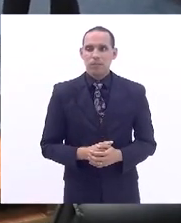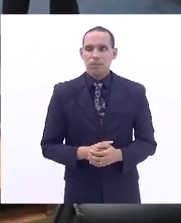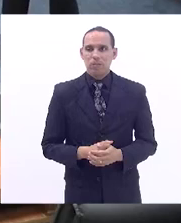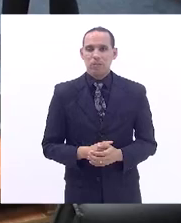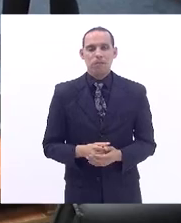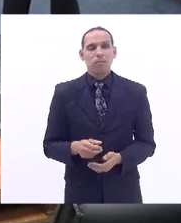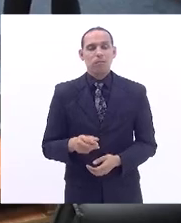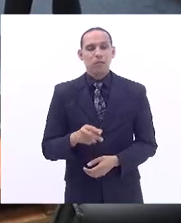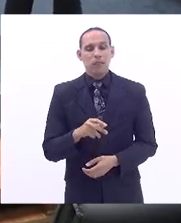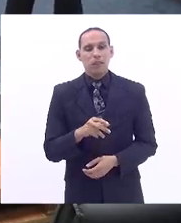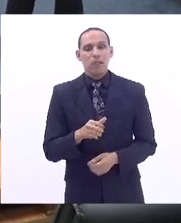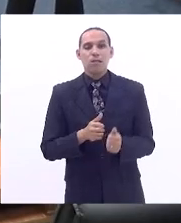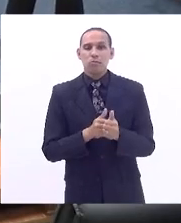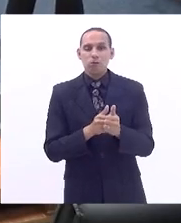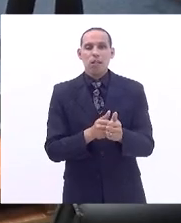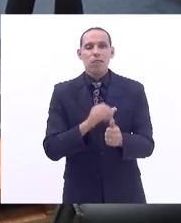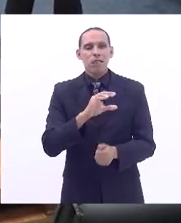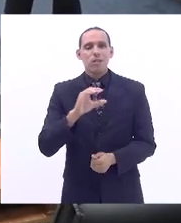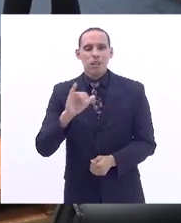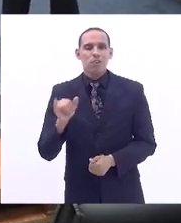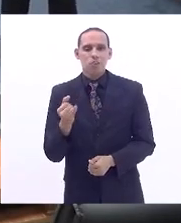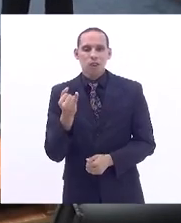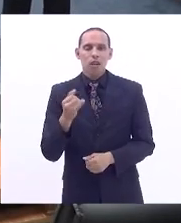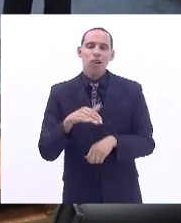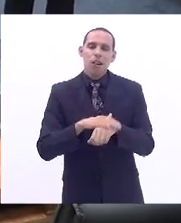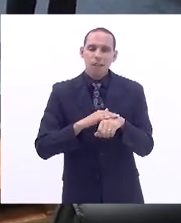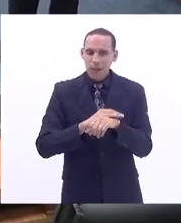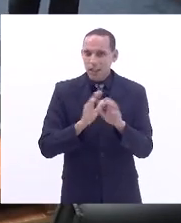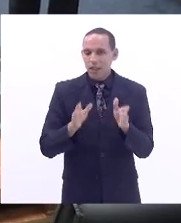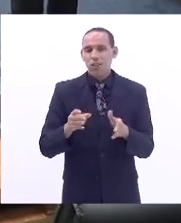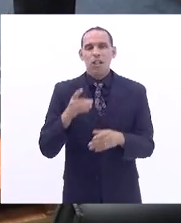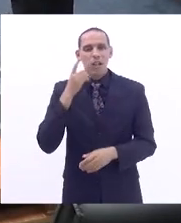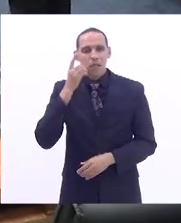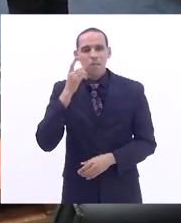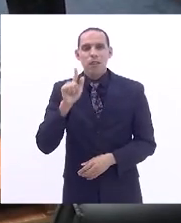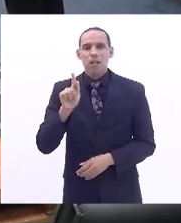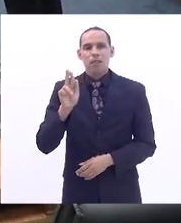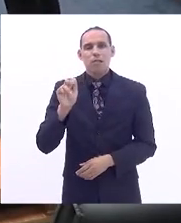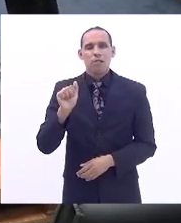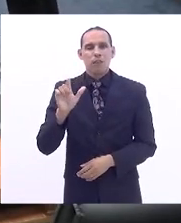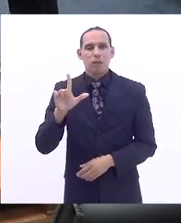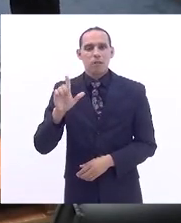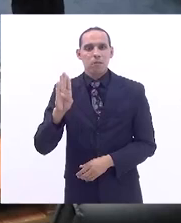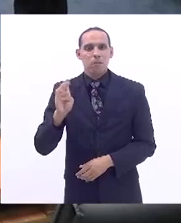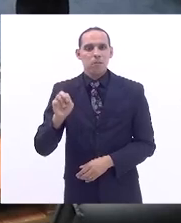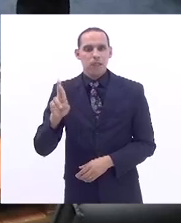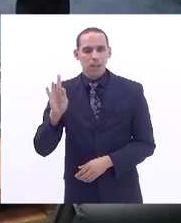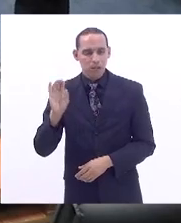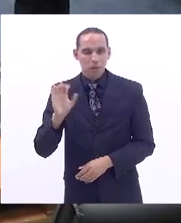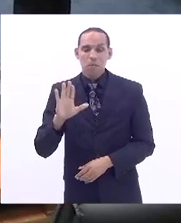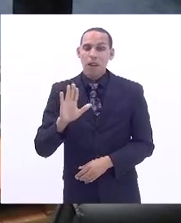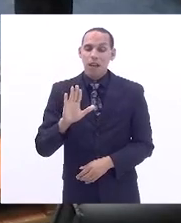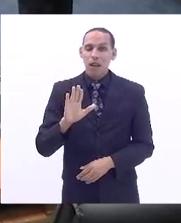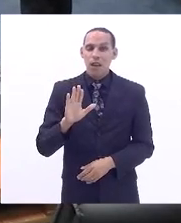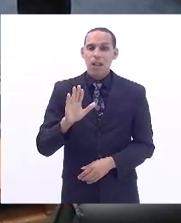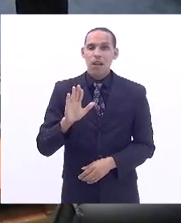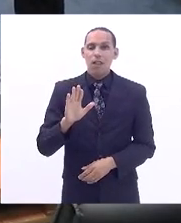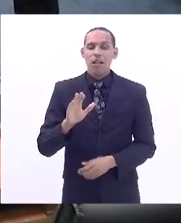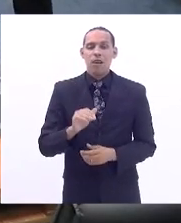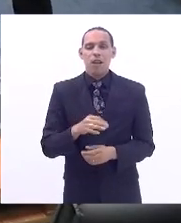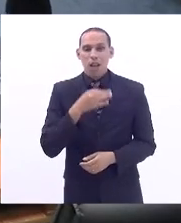o STJ depois de muito diálogo também com meu colega Deputado Márcio Gualberto e mais fácil que as palavras do